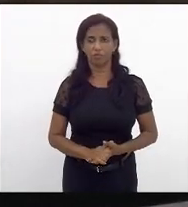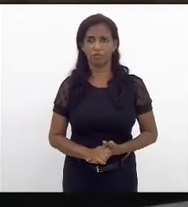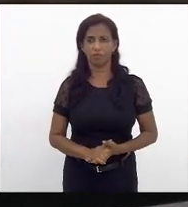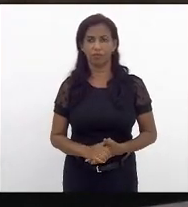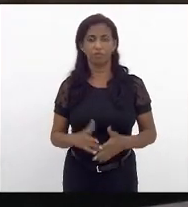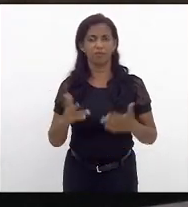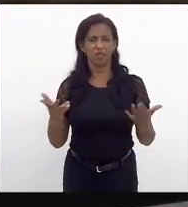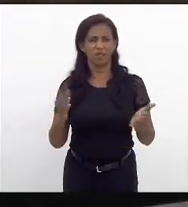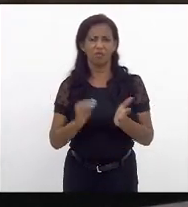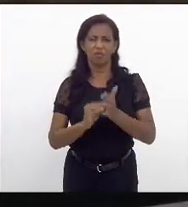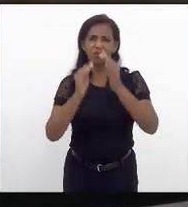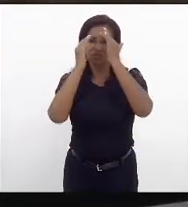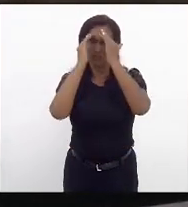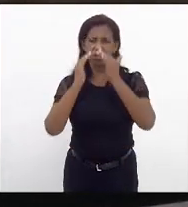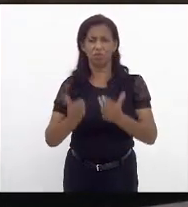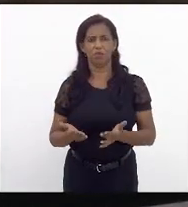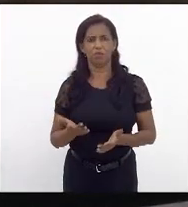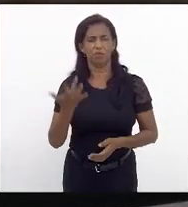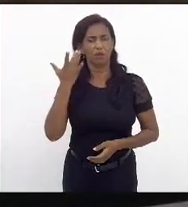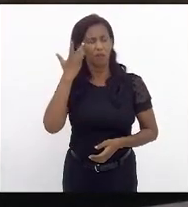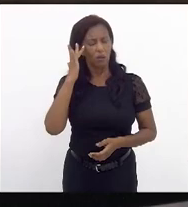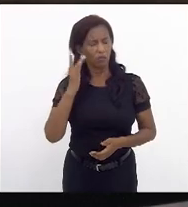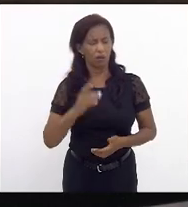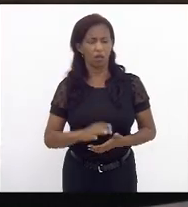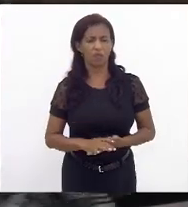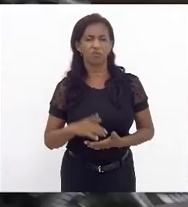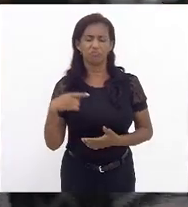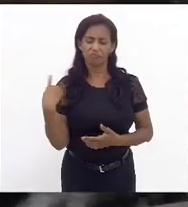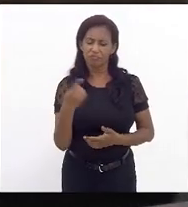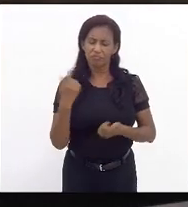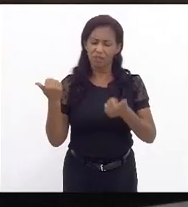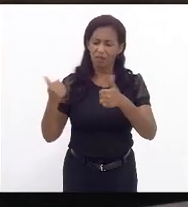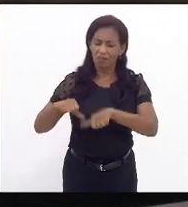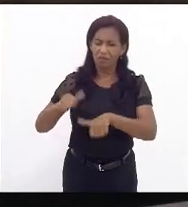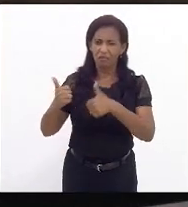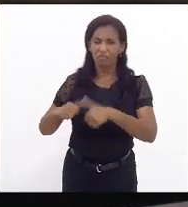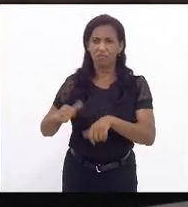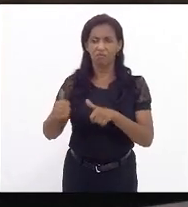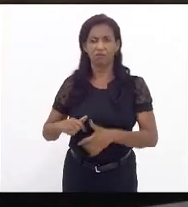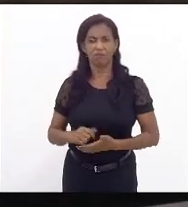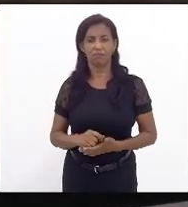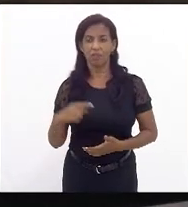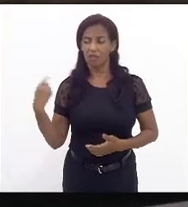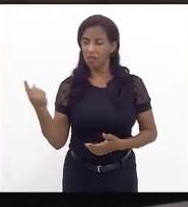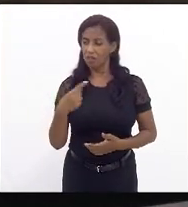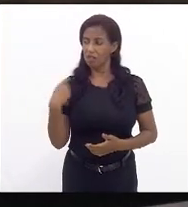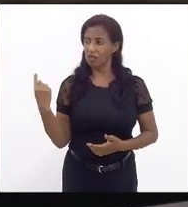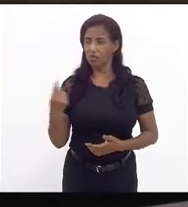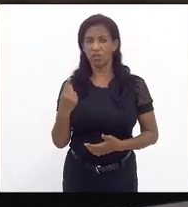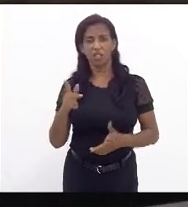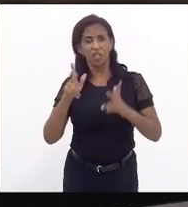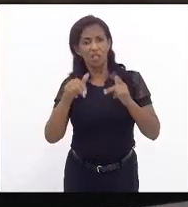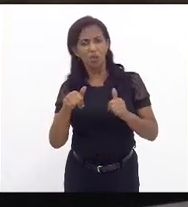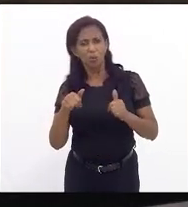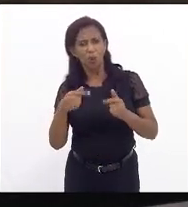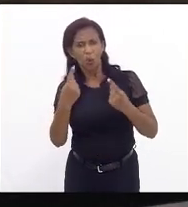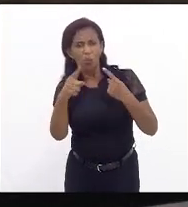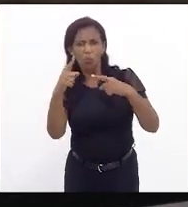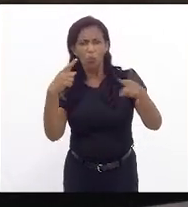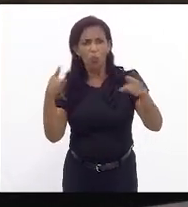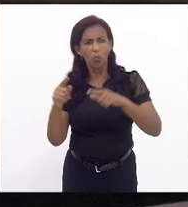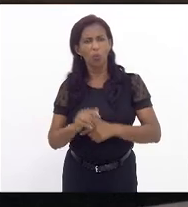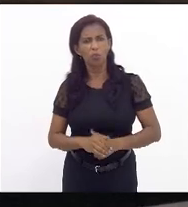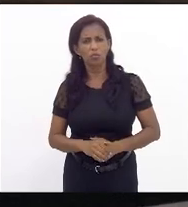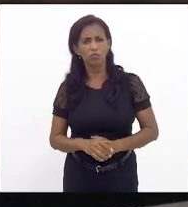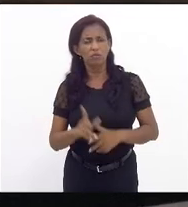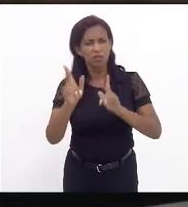isso é até um desrespeito. Eu acho que a gente tinha que analisar a gente aqui como a gente analisa os outros, sabia? Eu